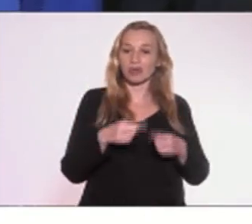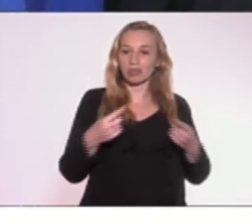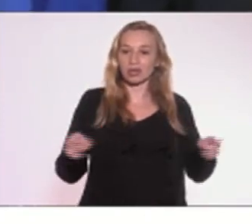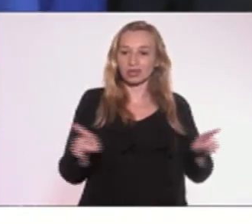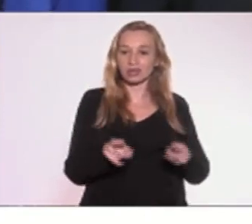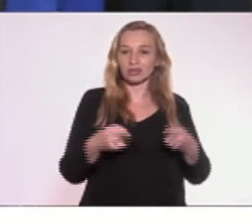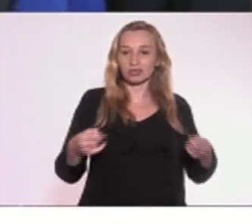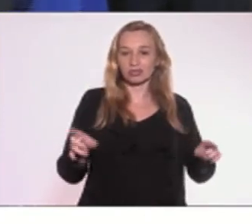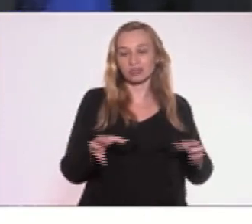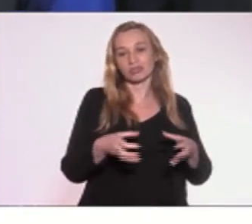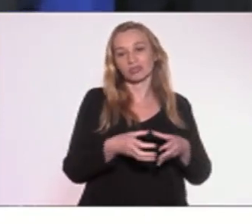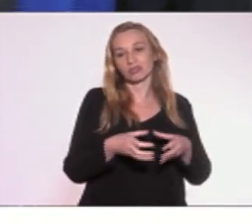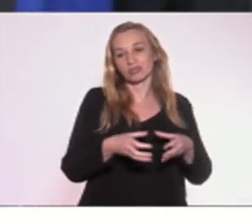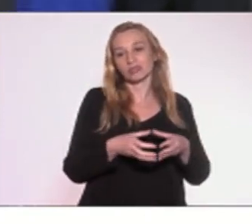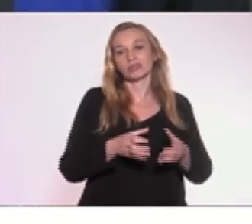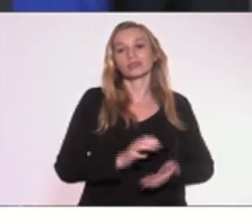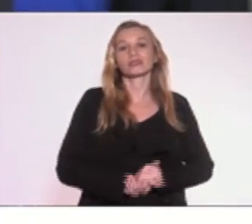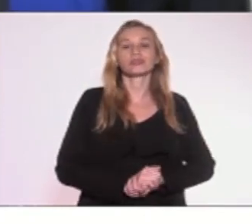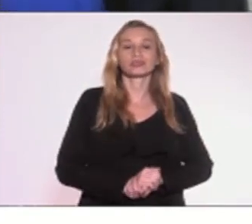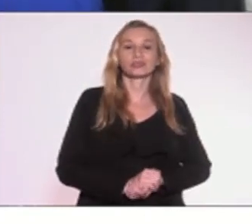hino.